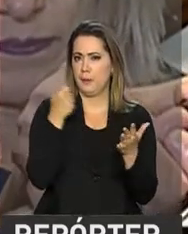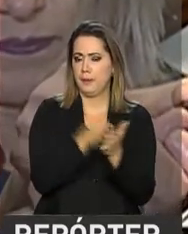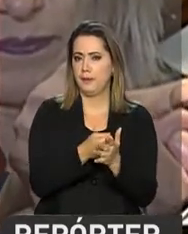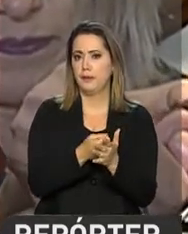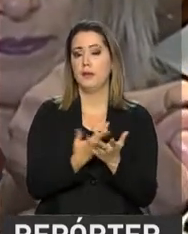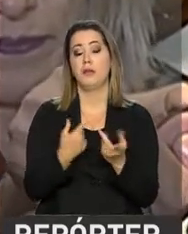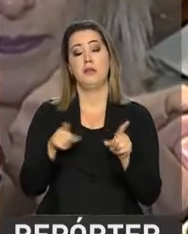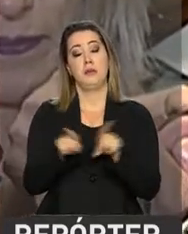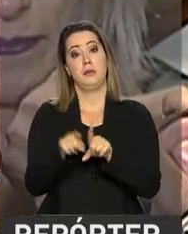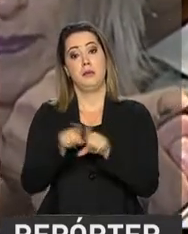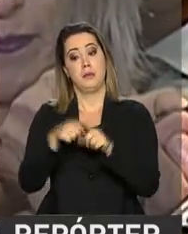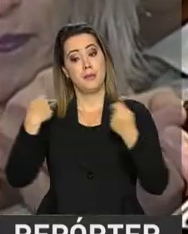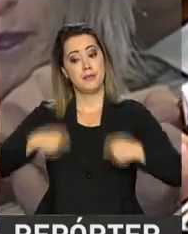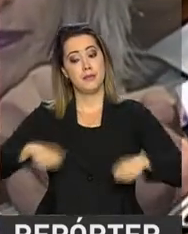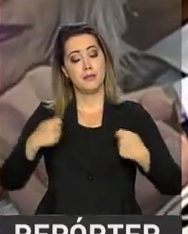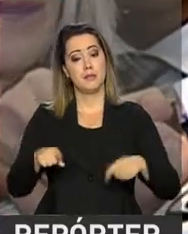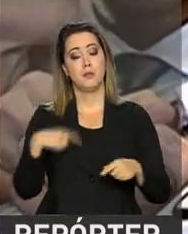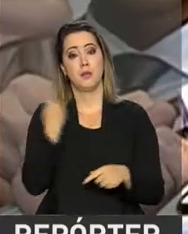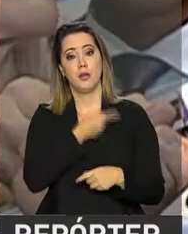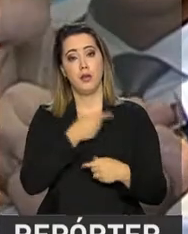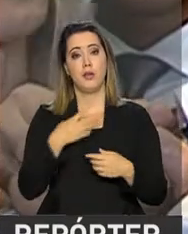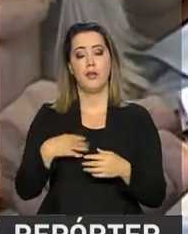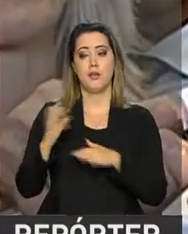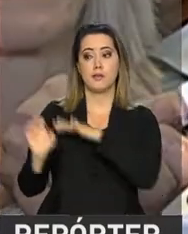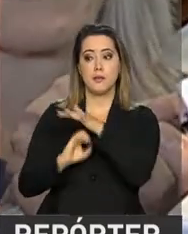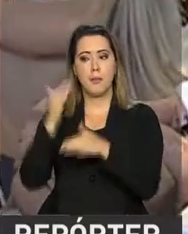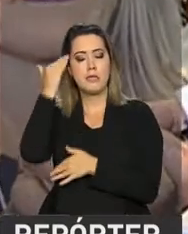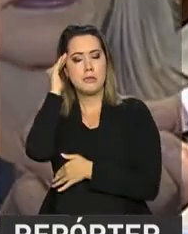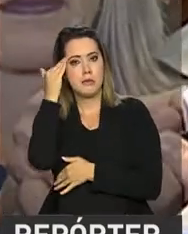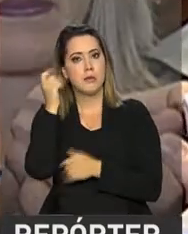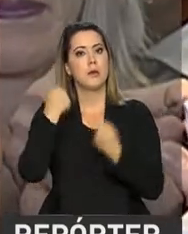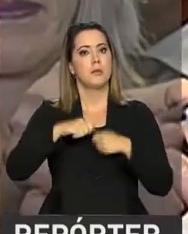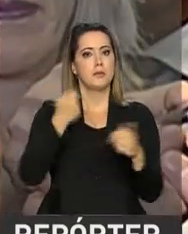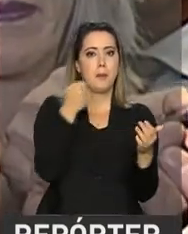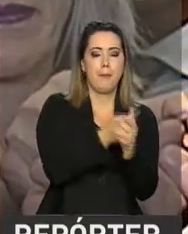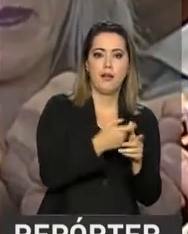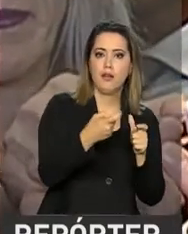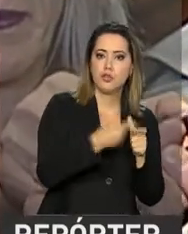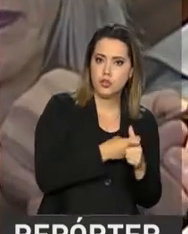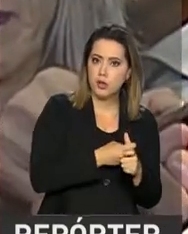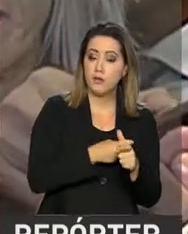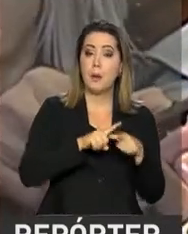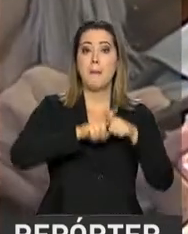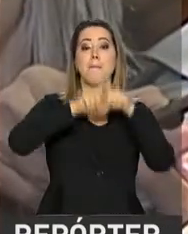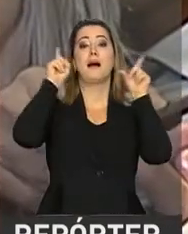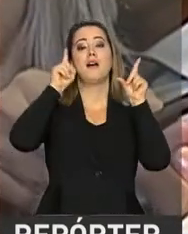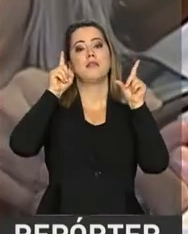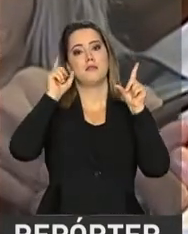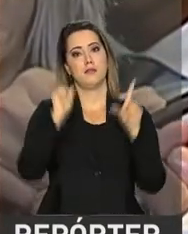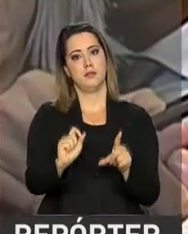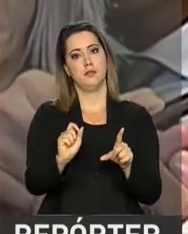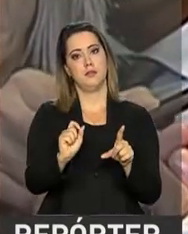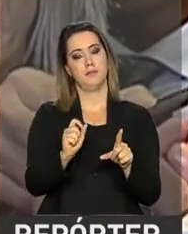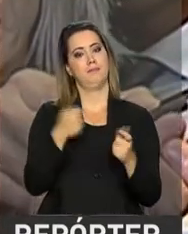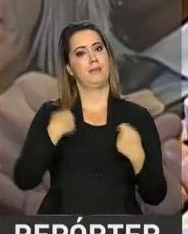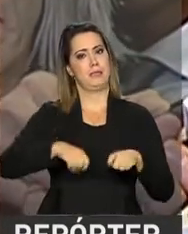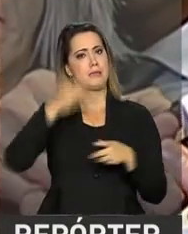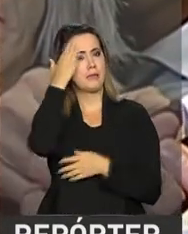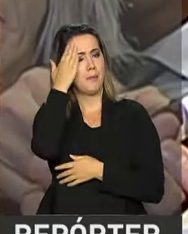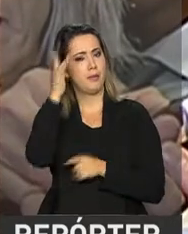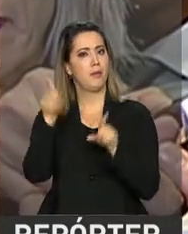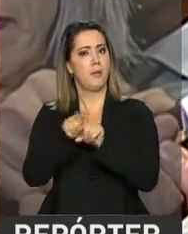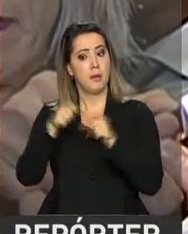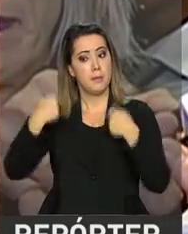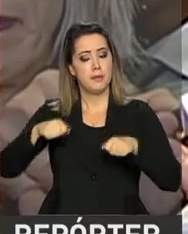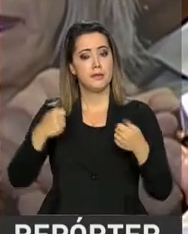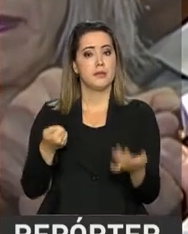empresas que se nós estamos viabilizando que as empresas paguem suas dívidas volta a tomar crédito crescêncio é importante mas por outro lado